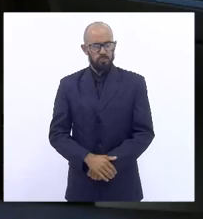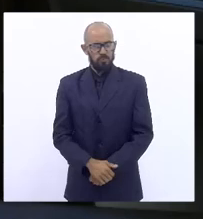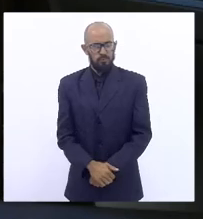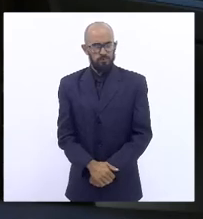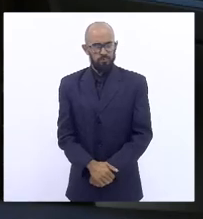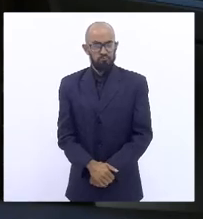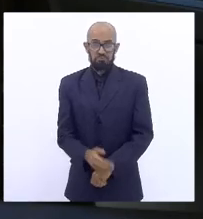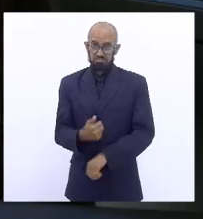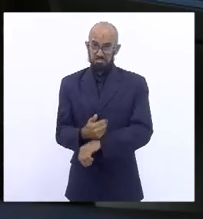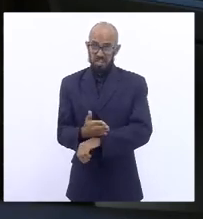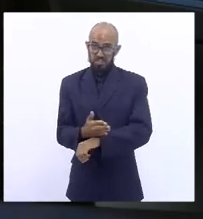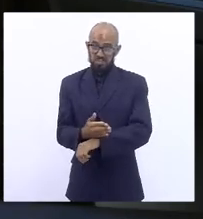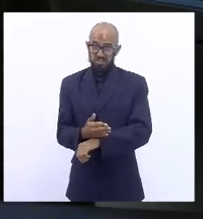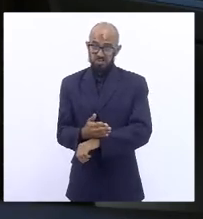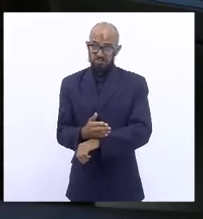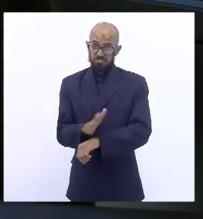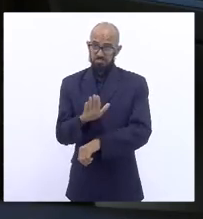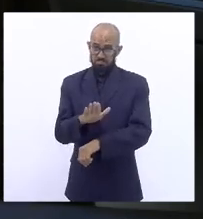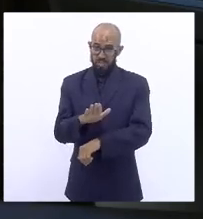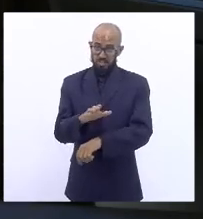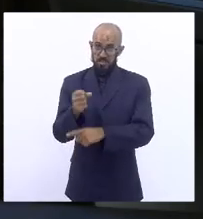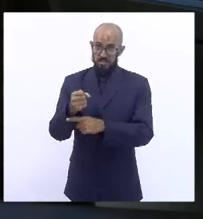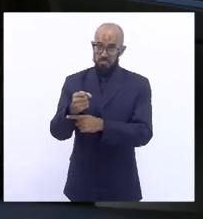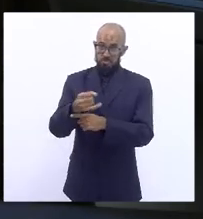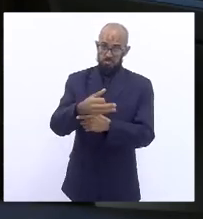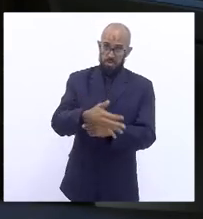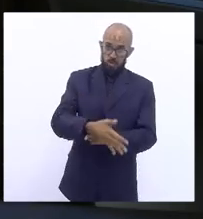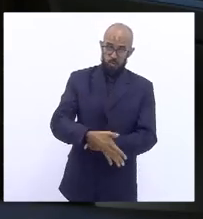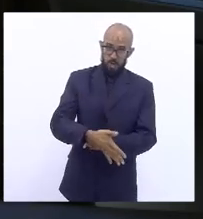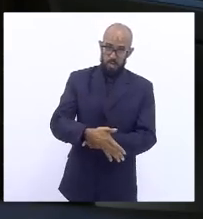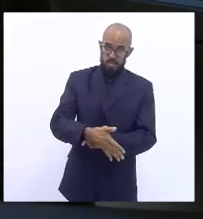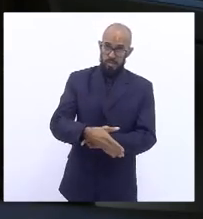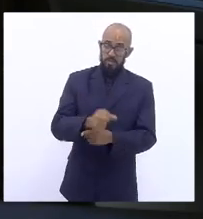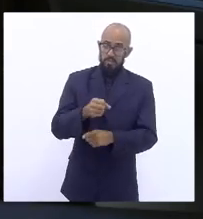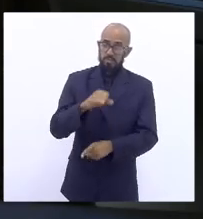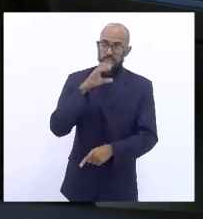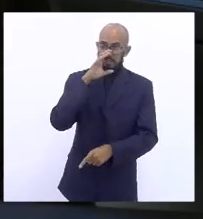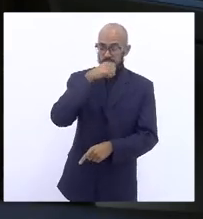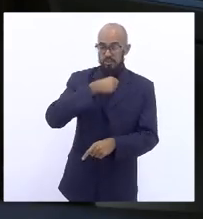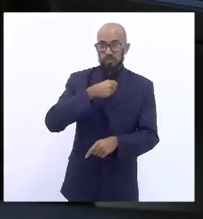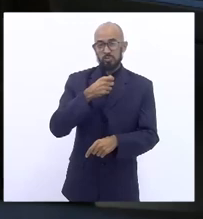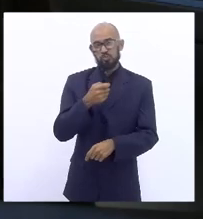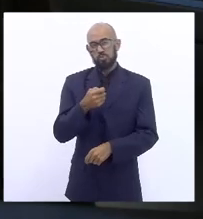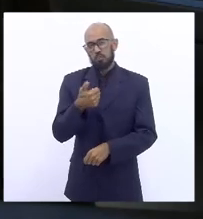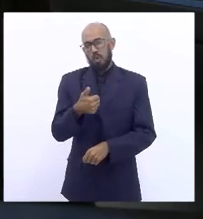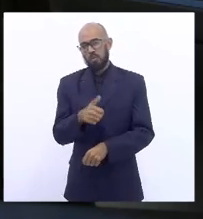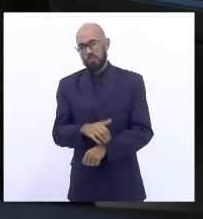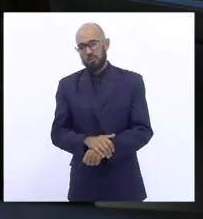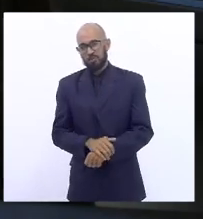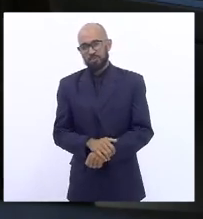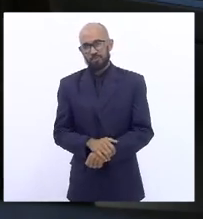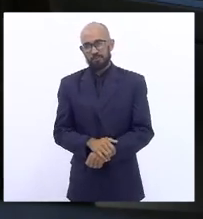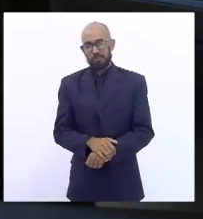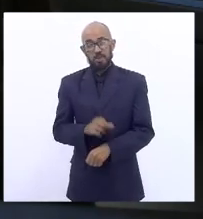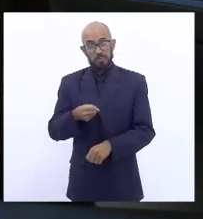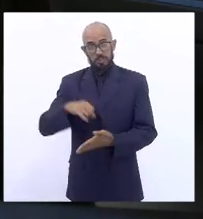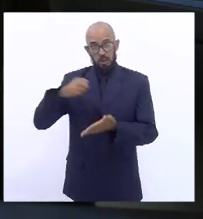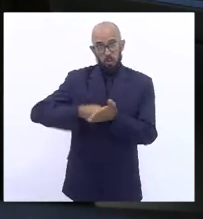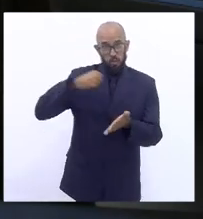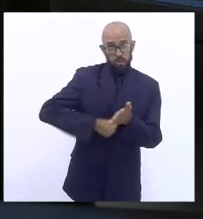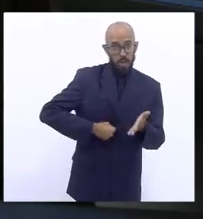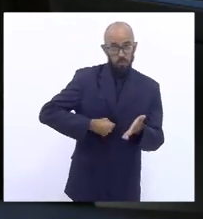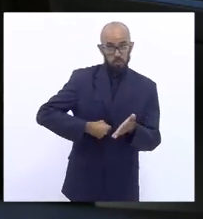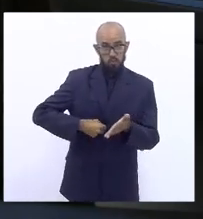É tarde, mas é madrugada se insistimos um pouco, se lutamos. Certo,